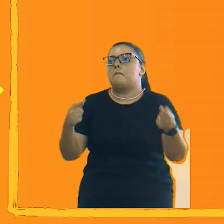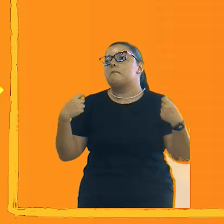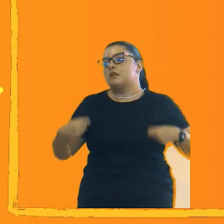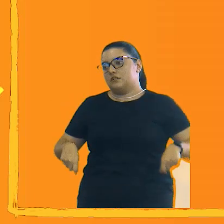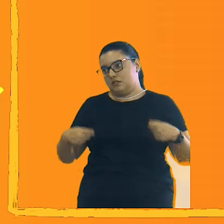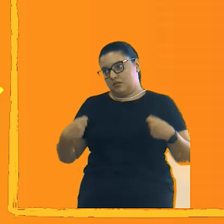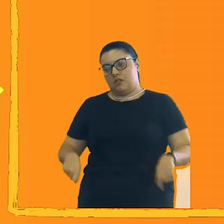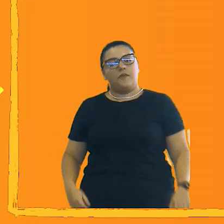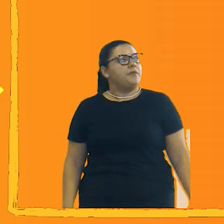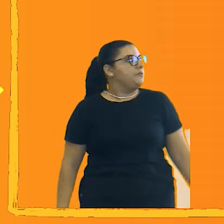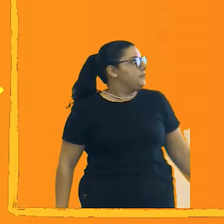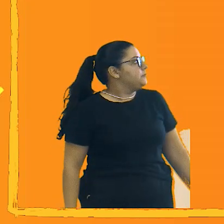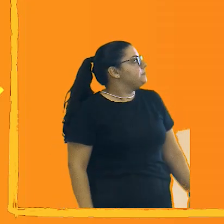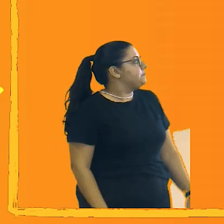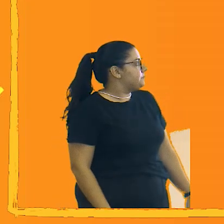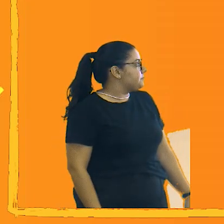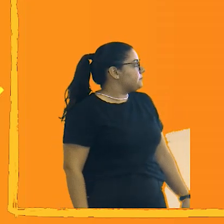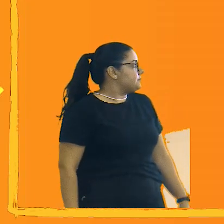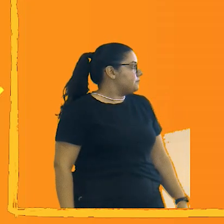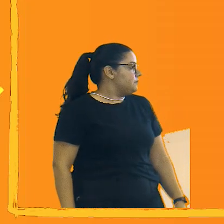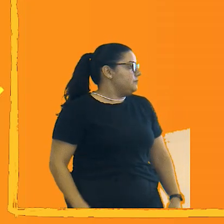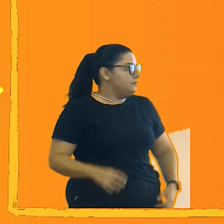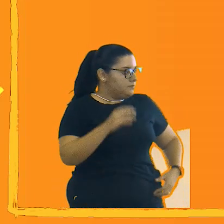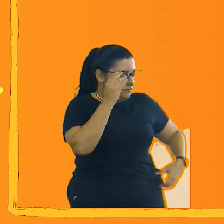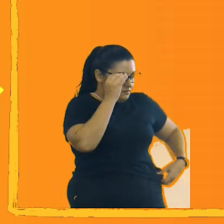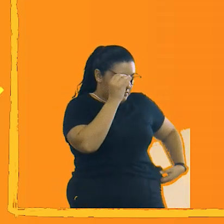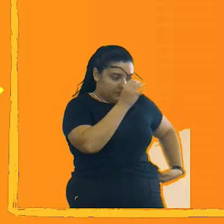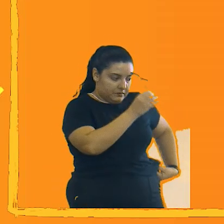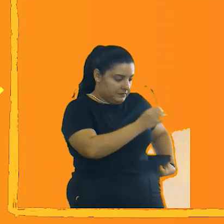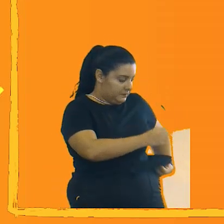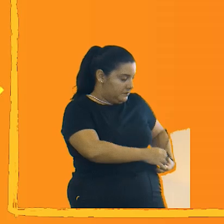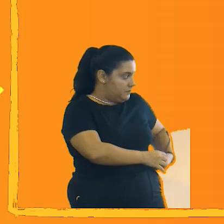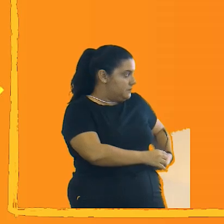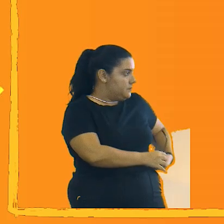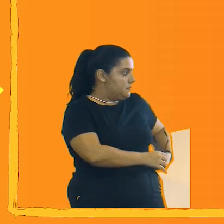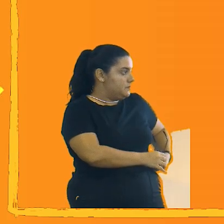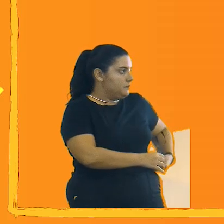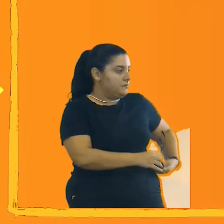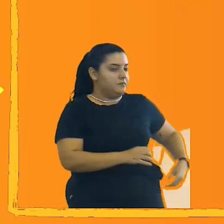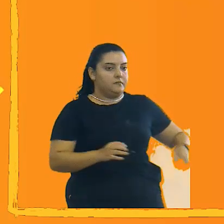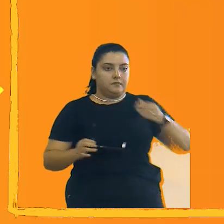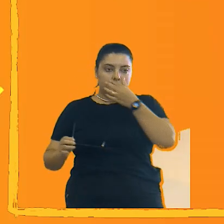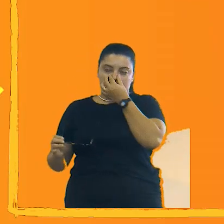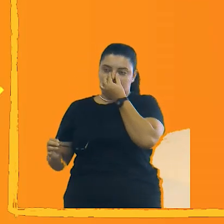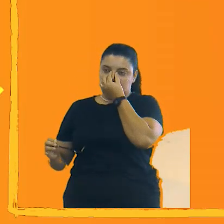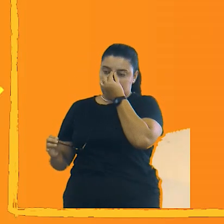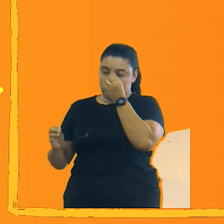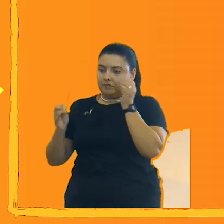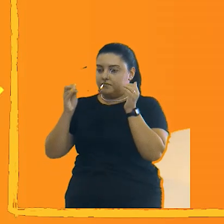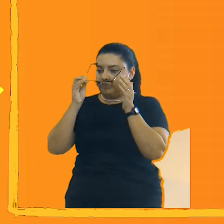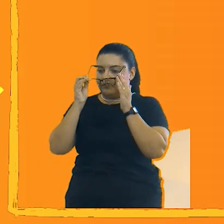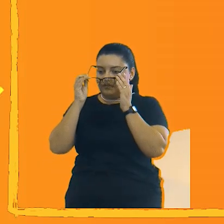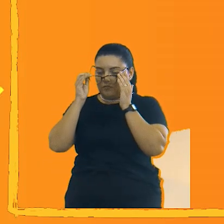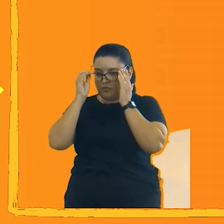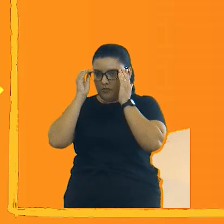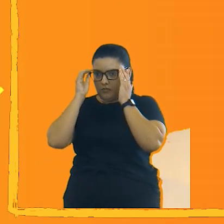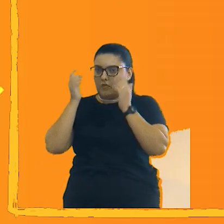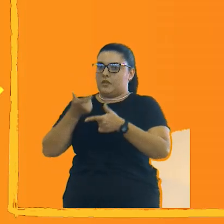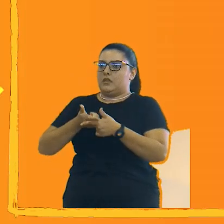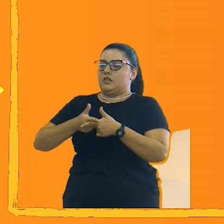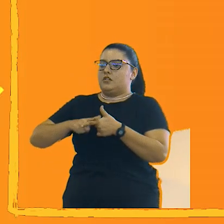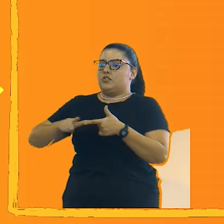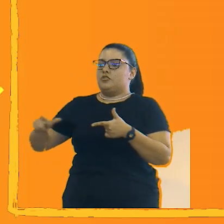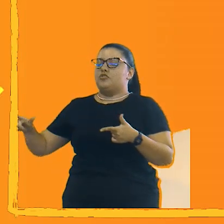conta tudo isso tá agora que que a gente vai fazer agora divisão